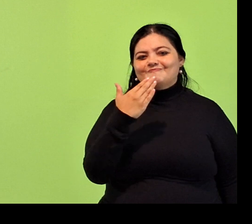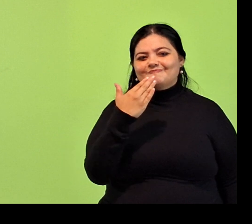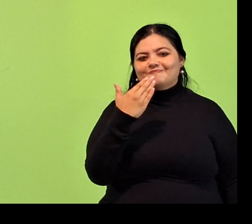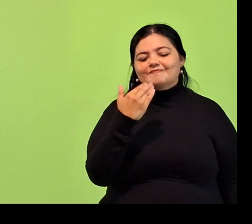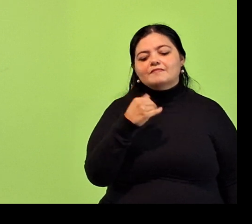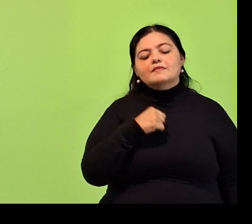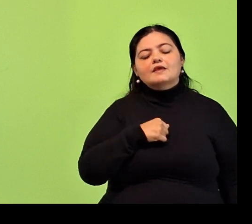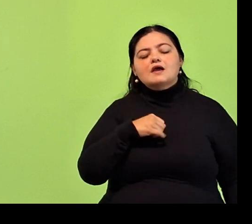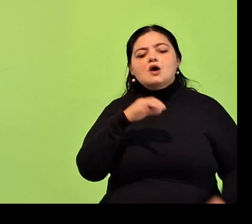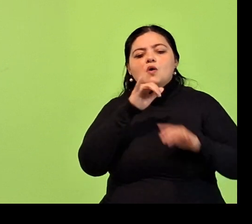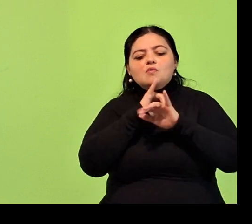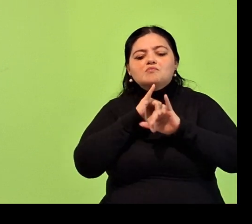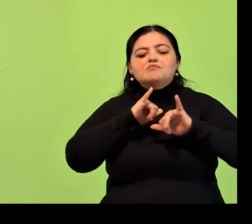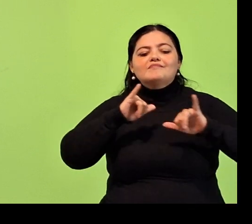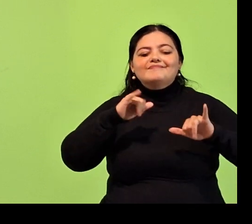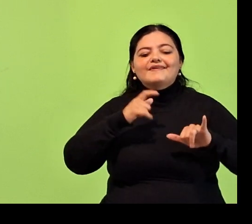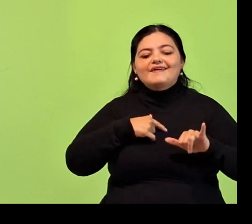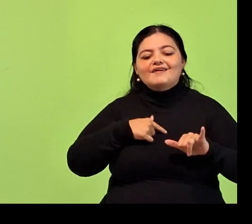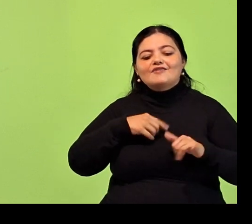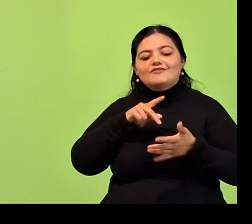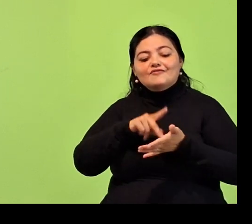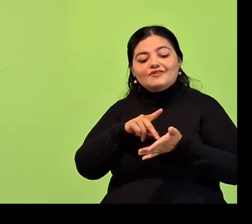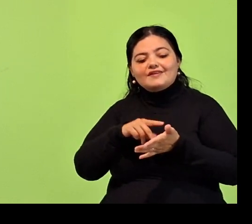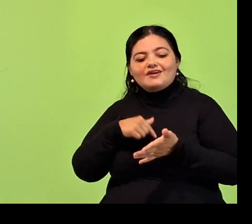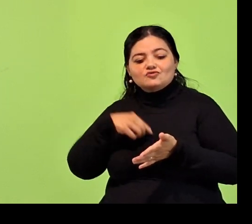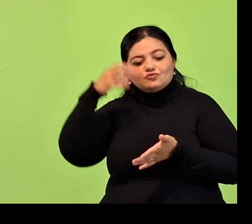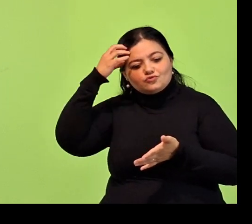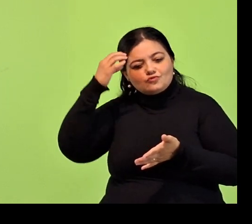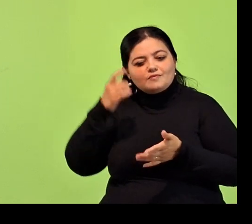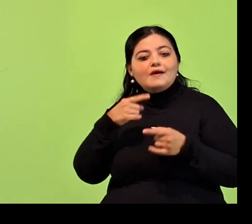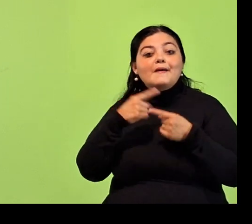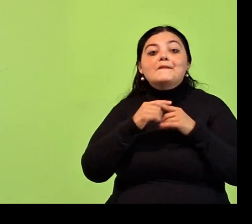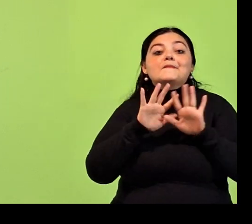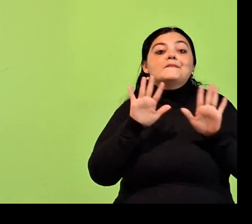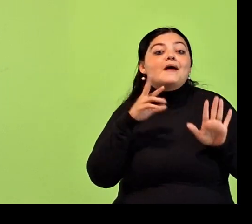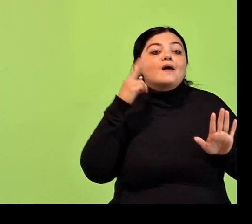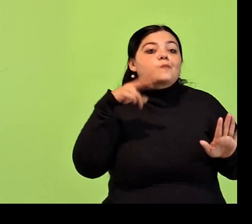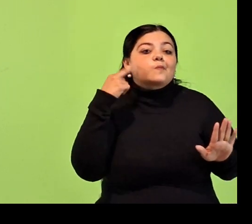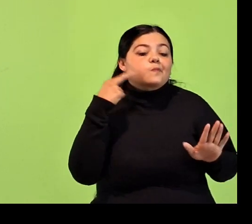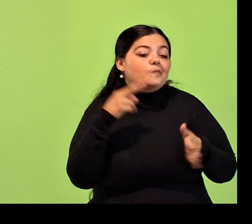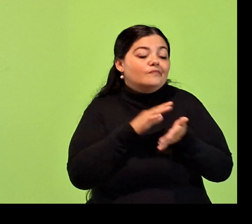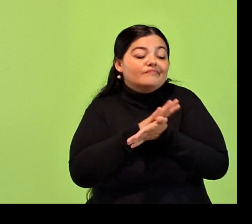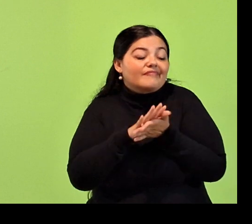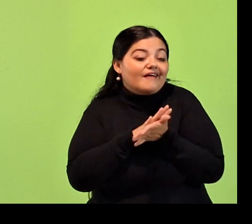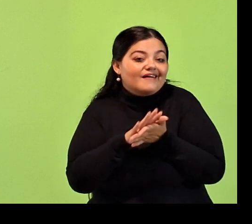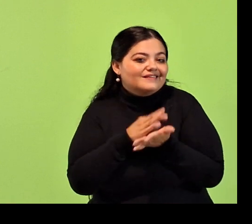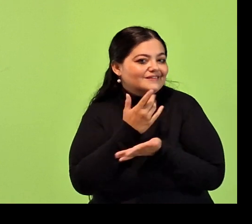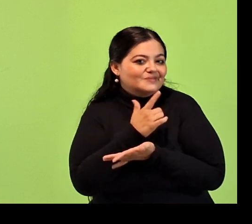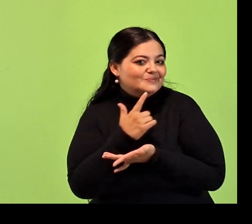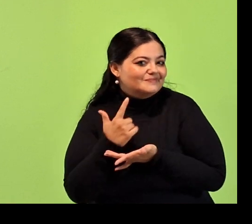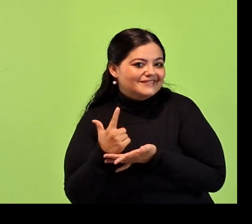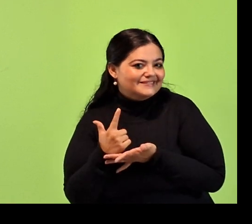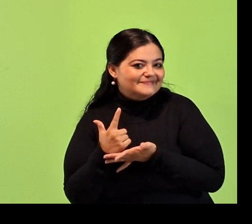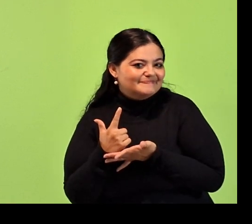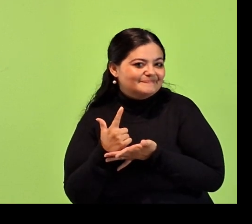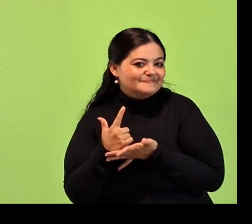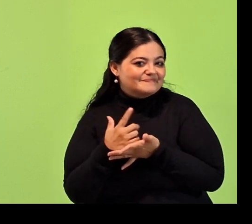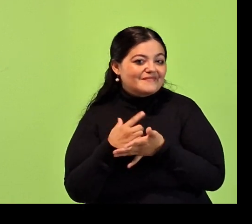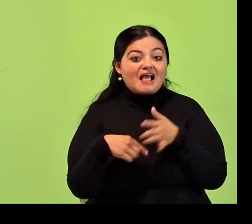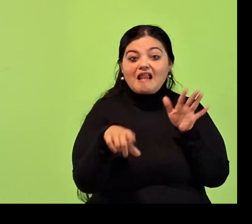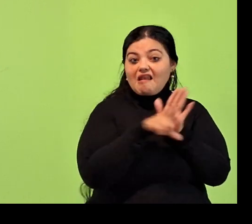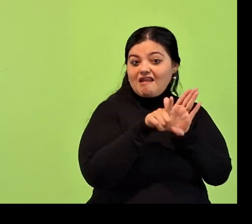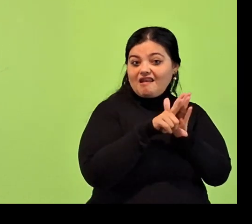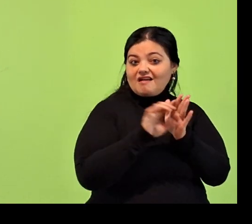feita em um lugar indefinido, sem a presença de advogados, sem nenhuma garantia constitucional.